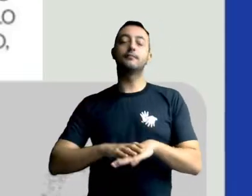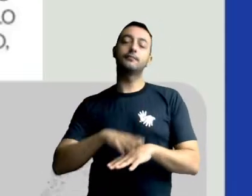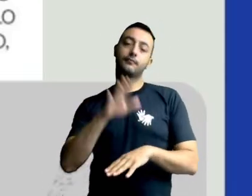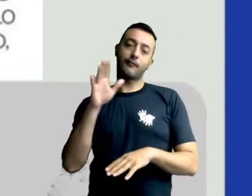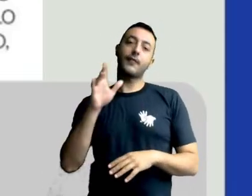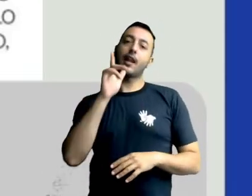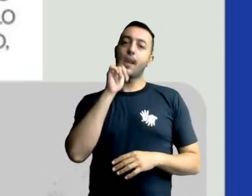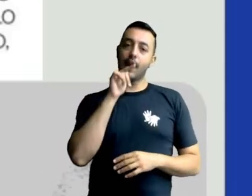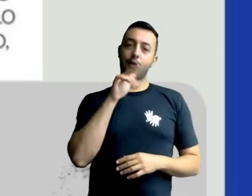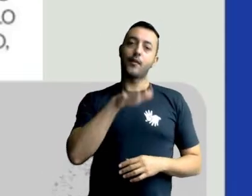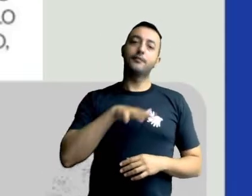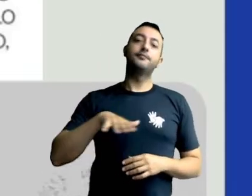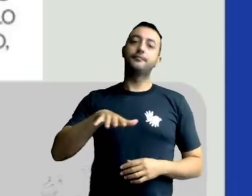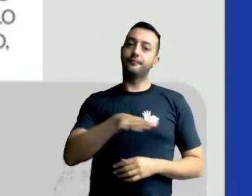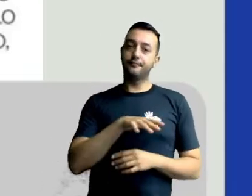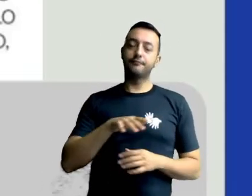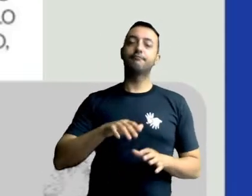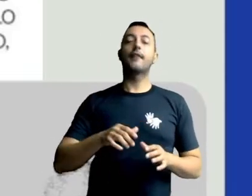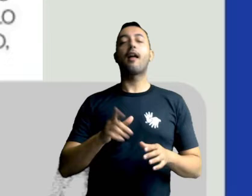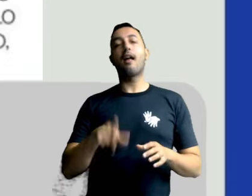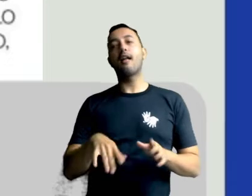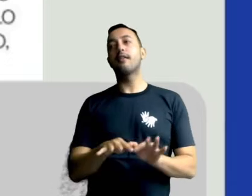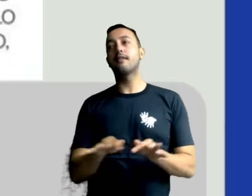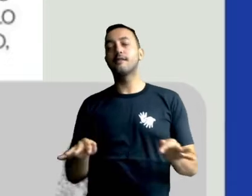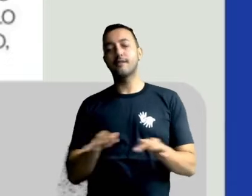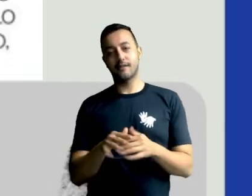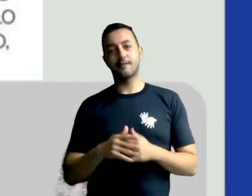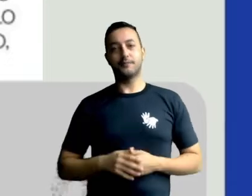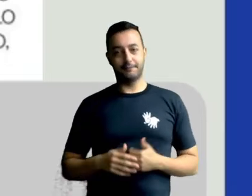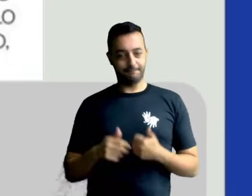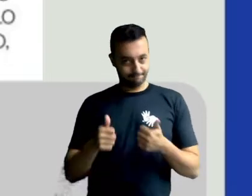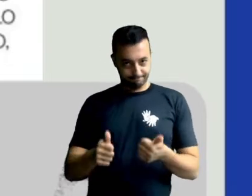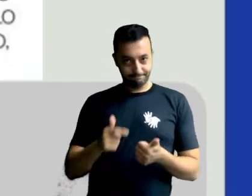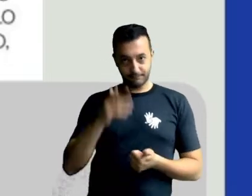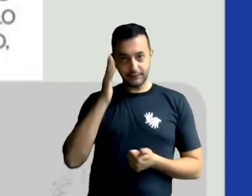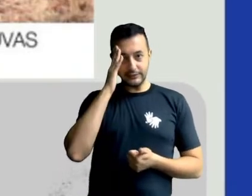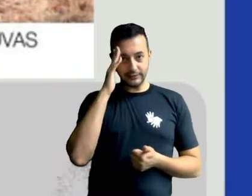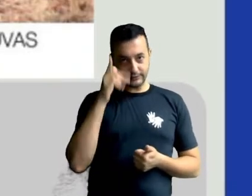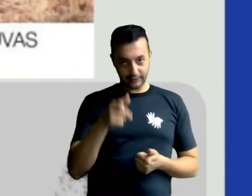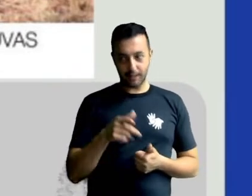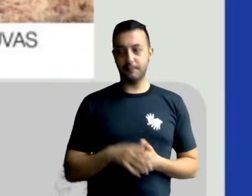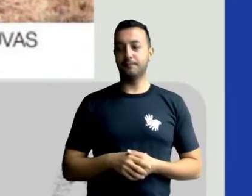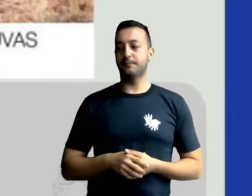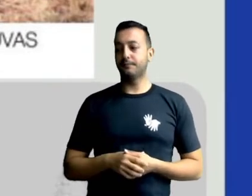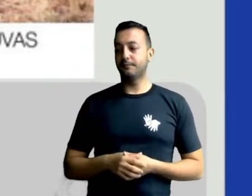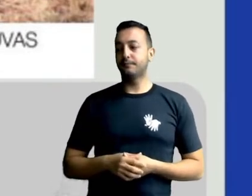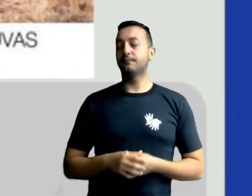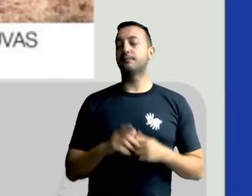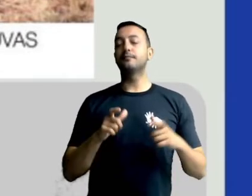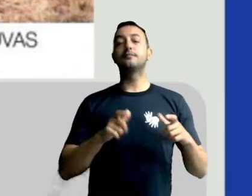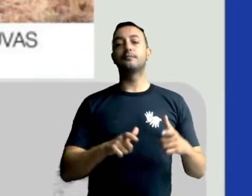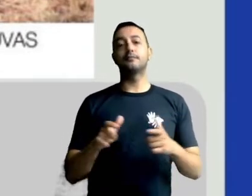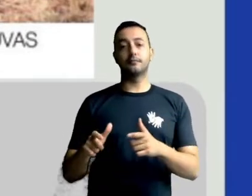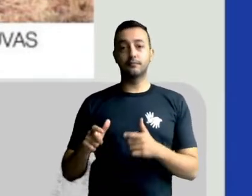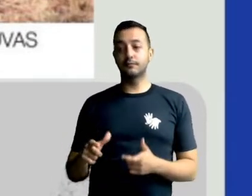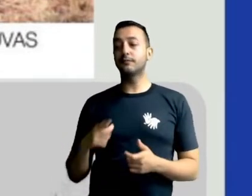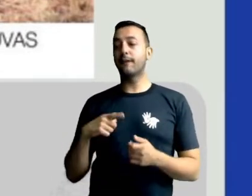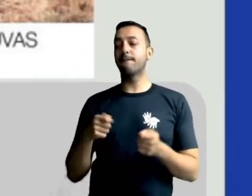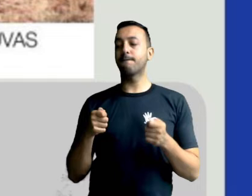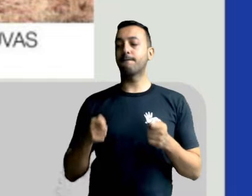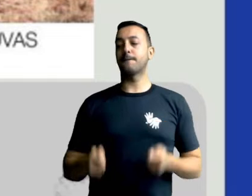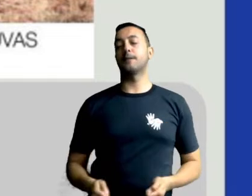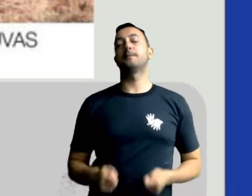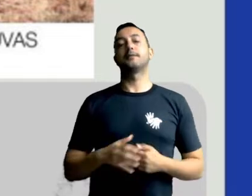mais aquela água ali, aquele rio, aquele lago, ele é rasinho, tá bom, gente? Para vocês saberem. Ambientes de